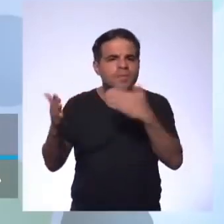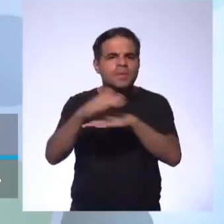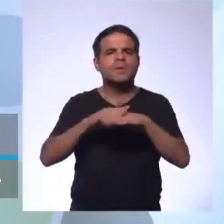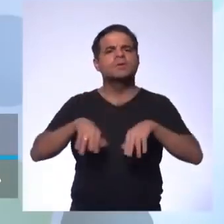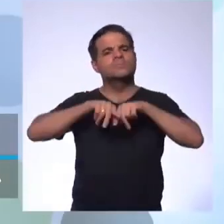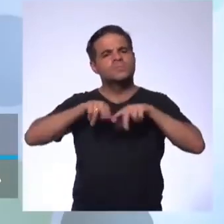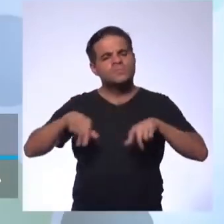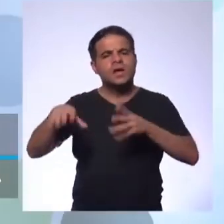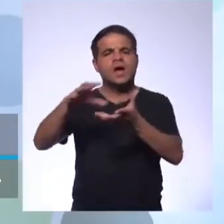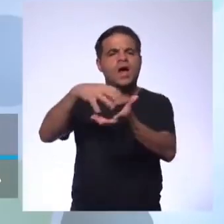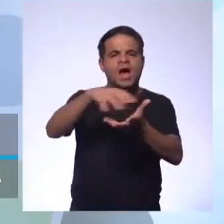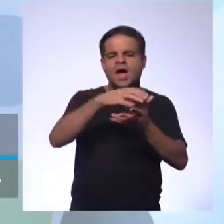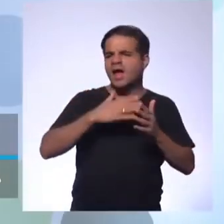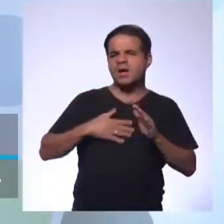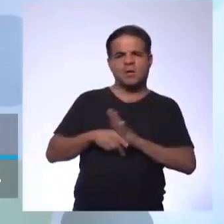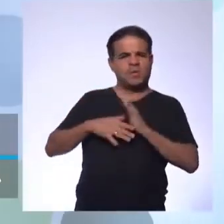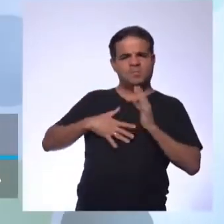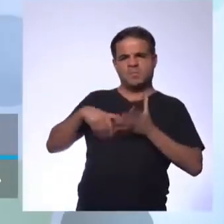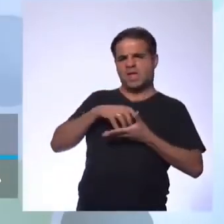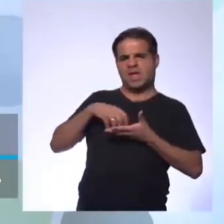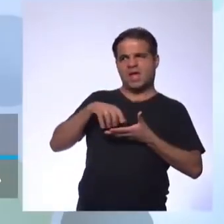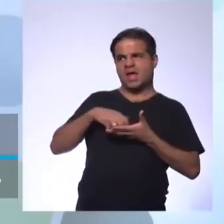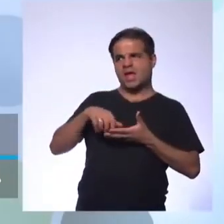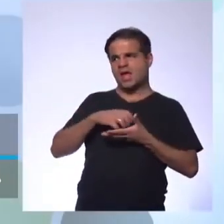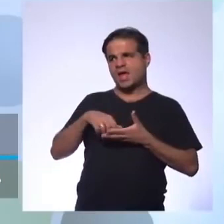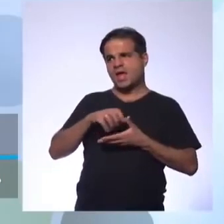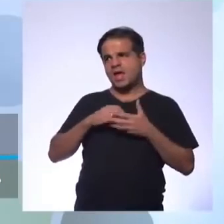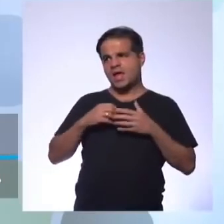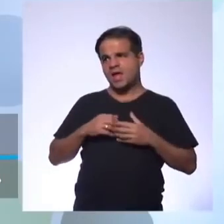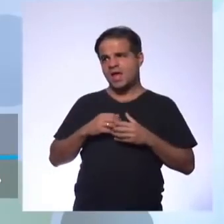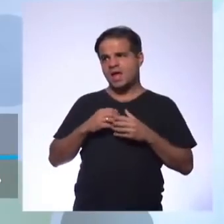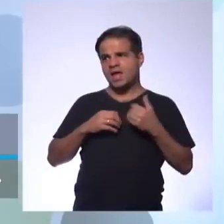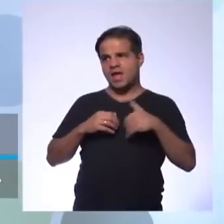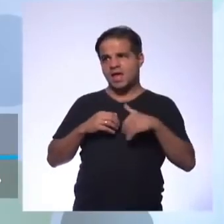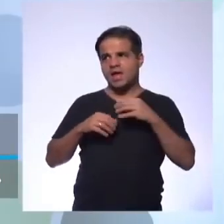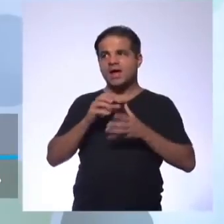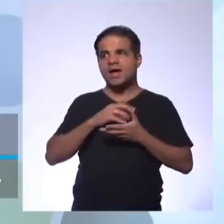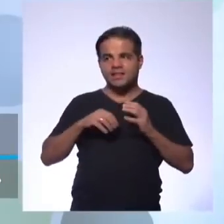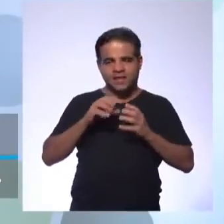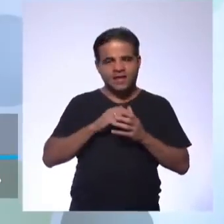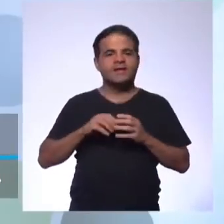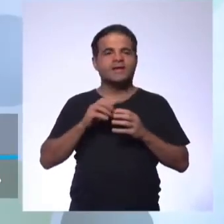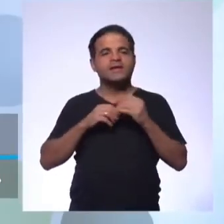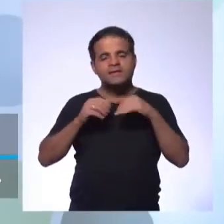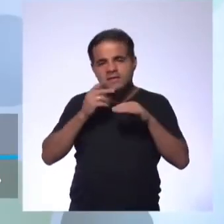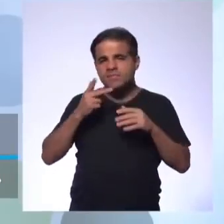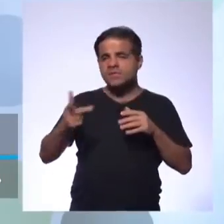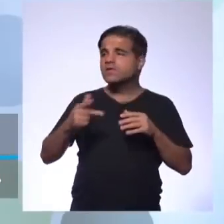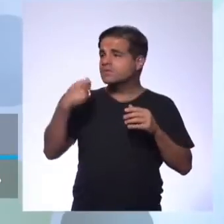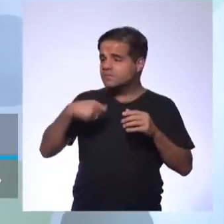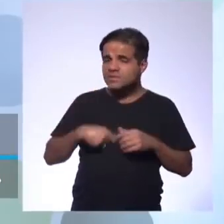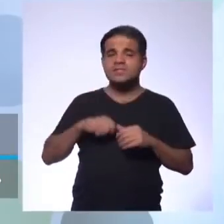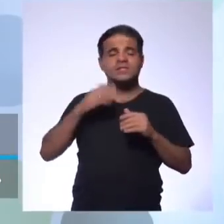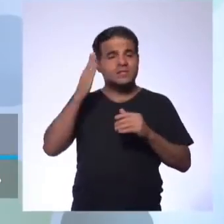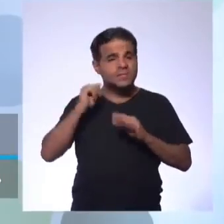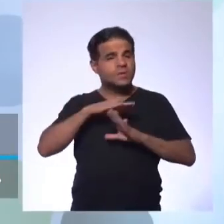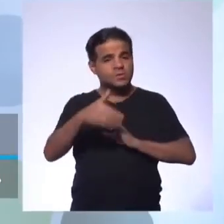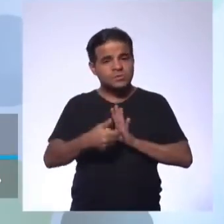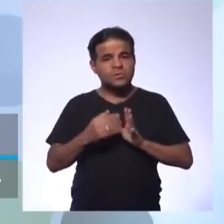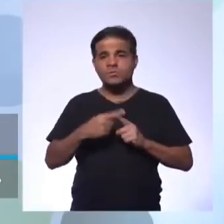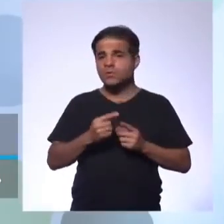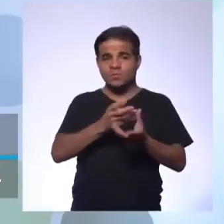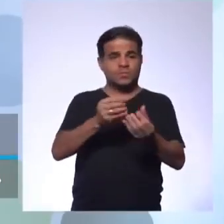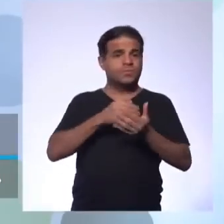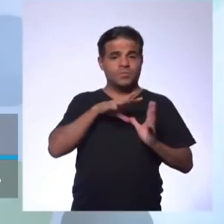as diversas áreas. Não é da minha área. Eu sou de humanas. Eu sou de exatas. Não. A gente tem que ser de tudo, porque o mundo está aí